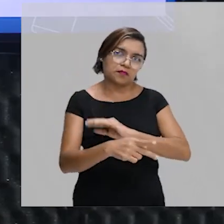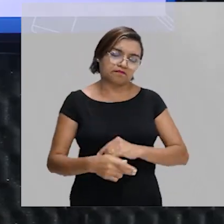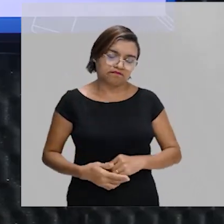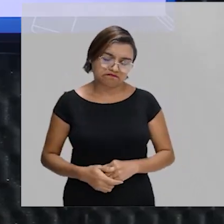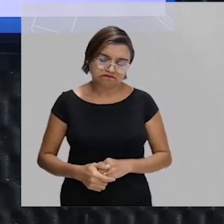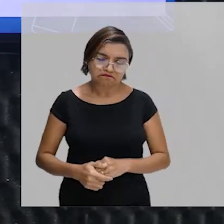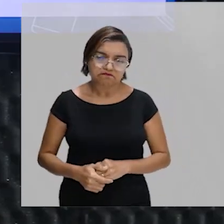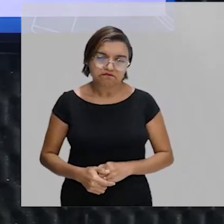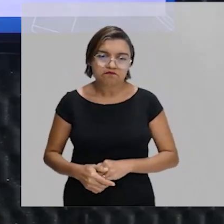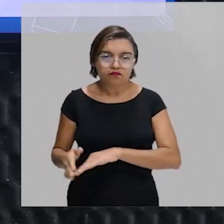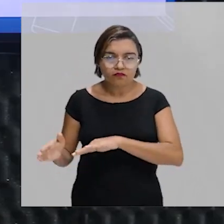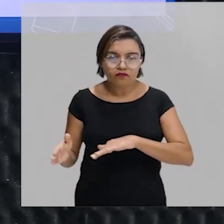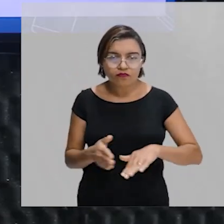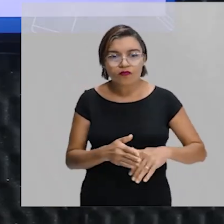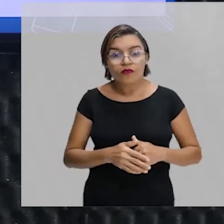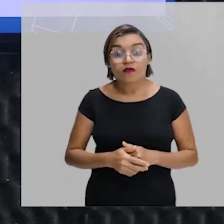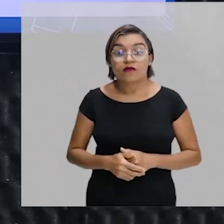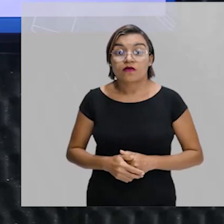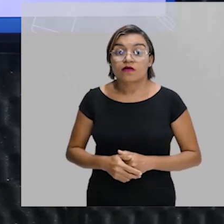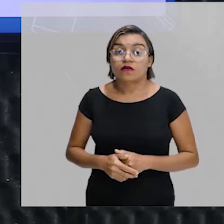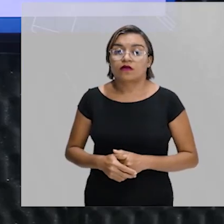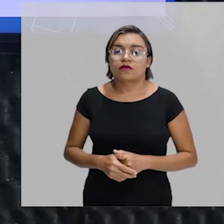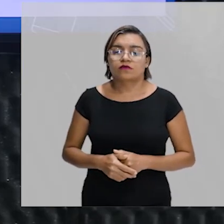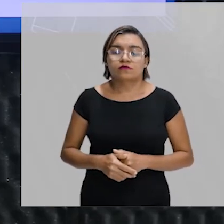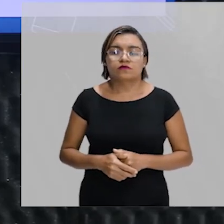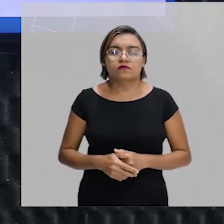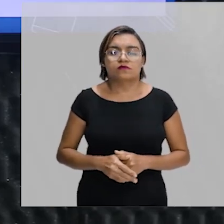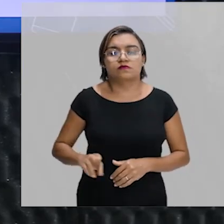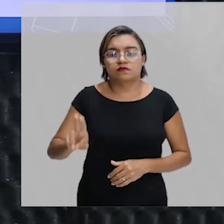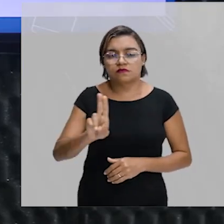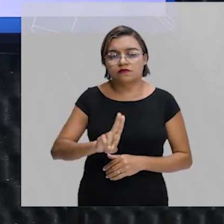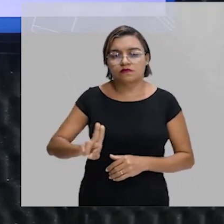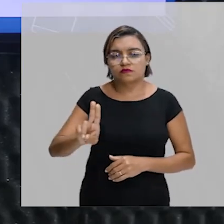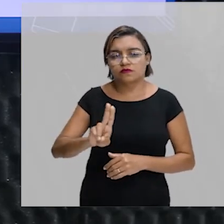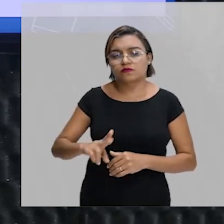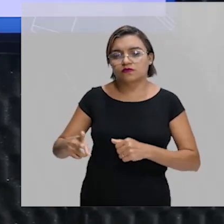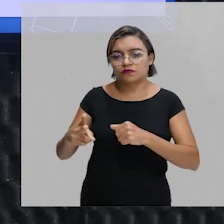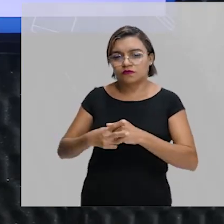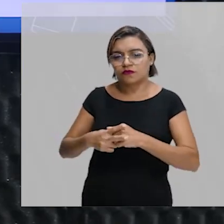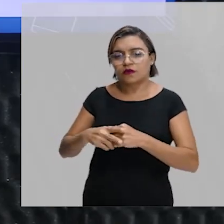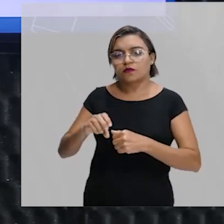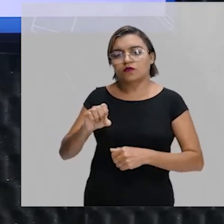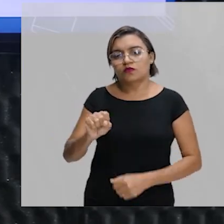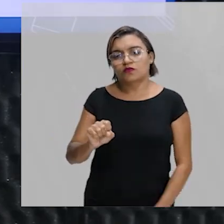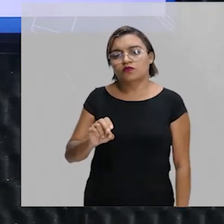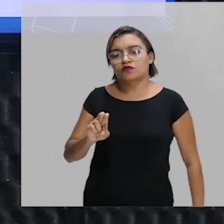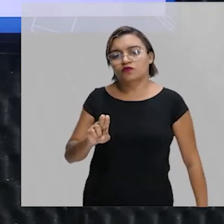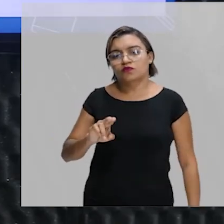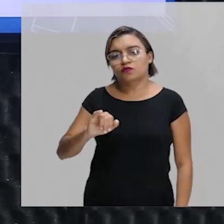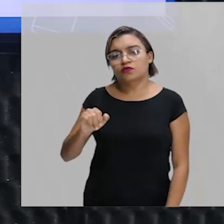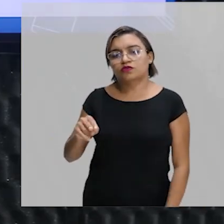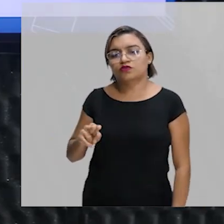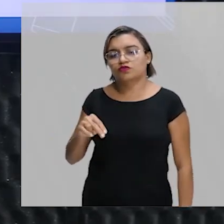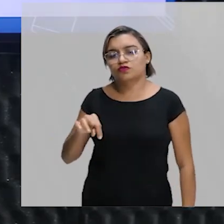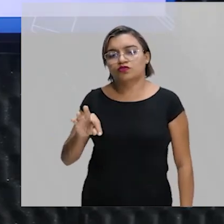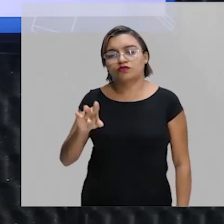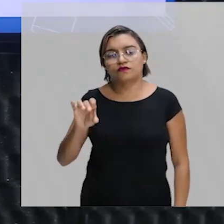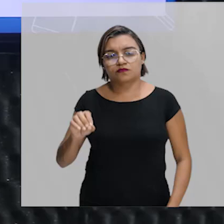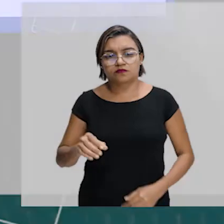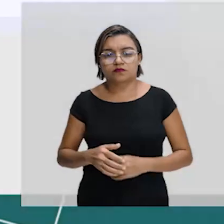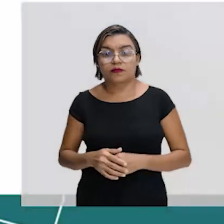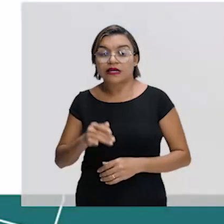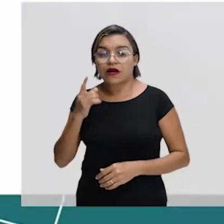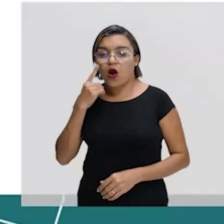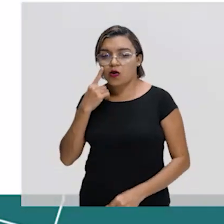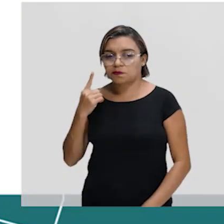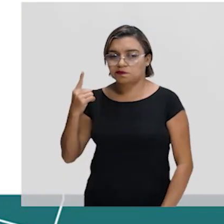Continuando aqui os usos do verbo do subjuntivo, eu tenho formas reduplicadas de sentido concessivo. Então,